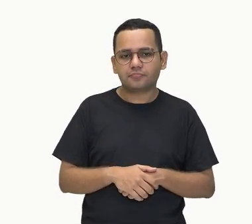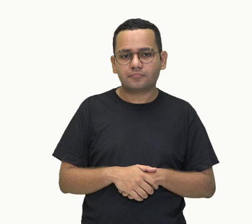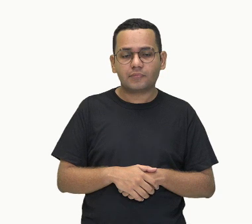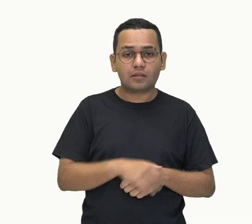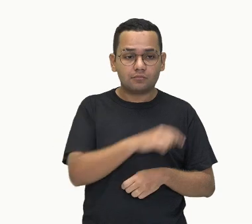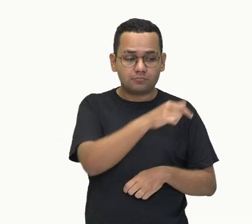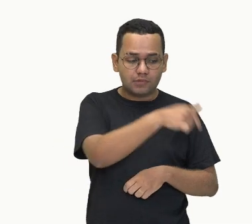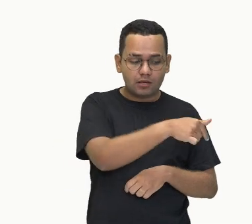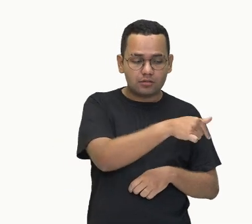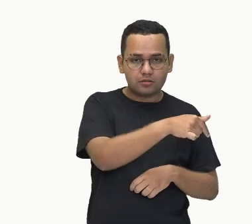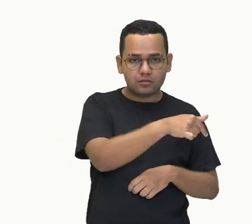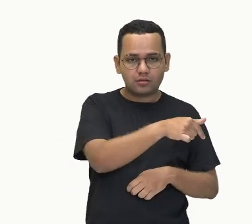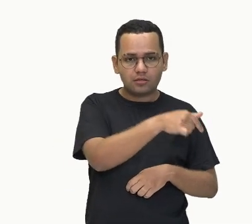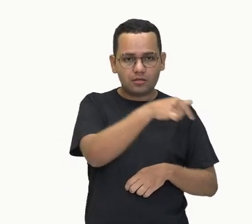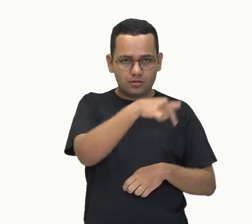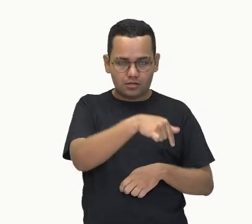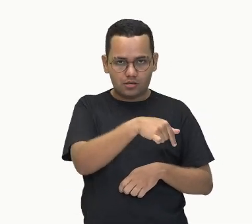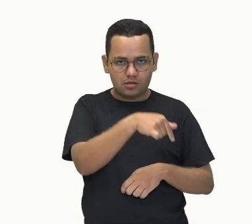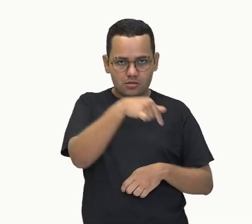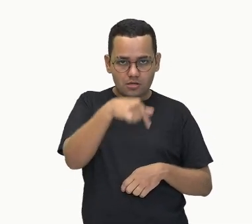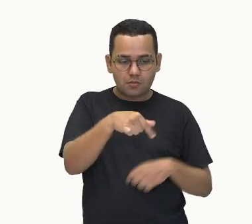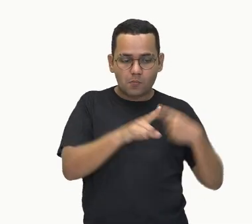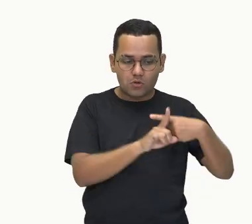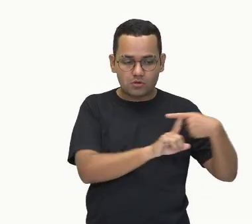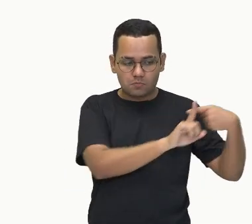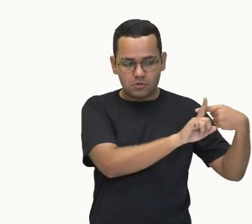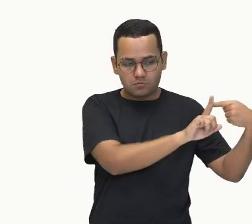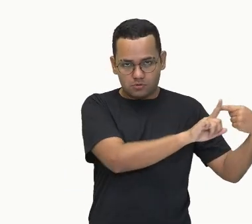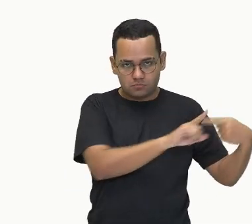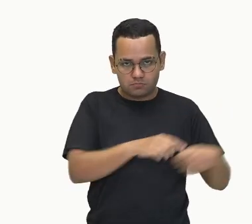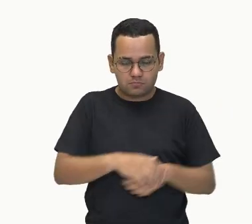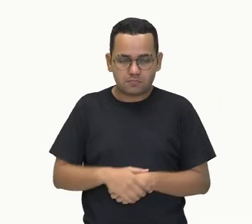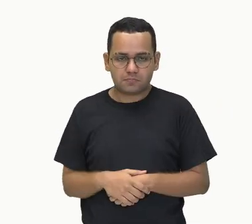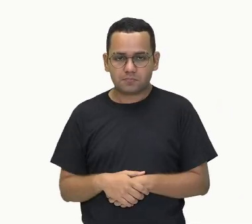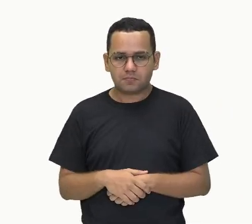Fazendo isso, a gente vai obter, então,